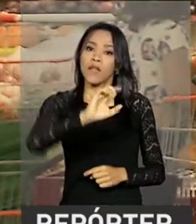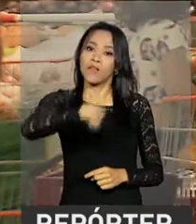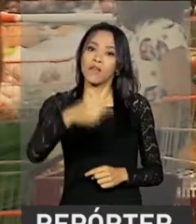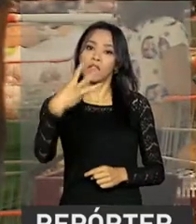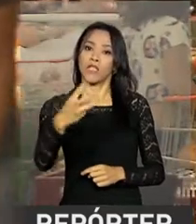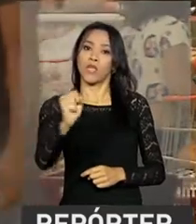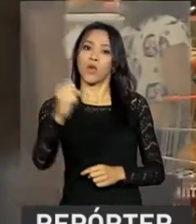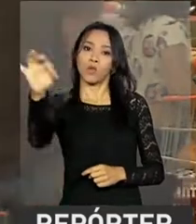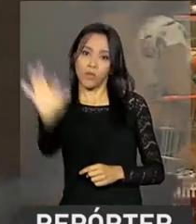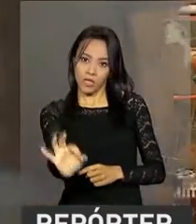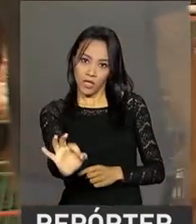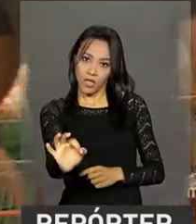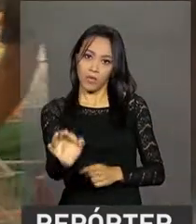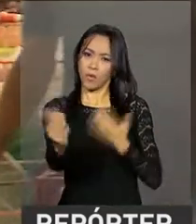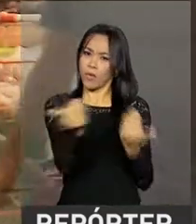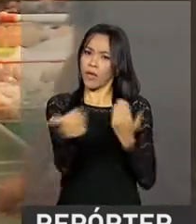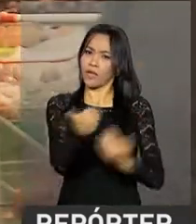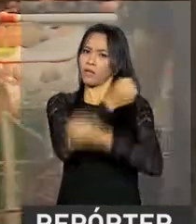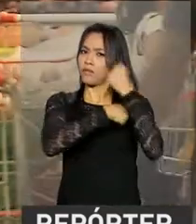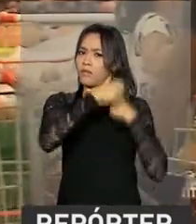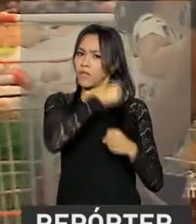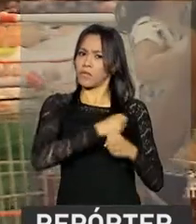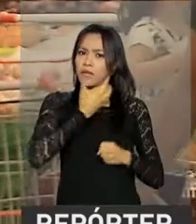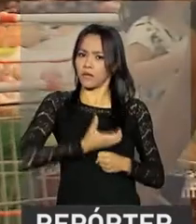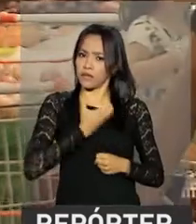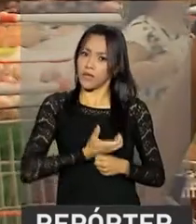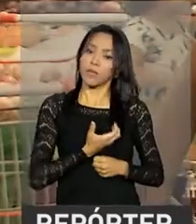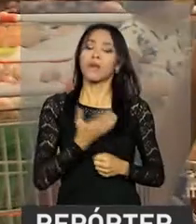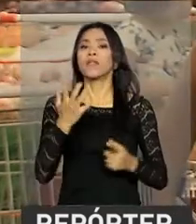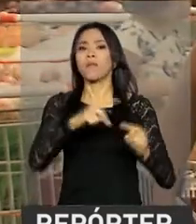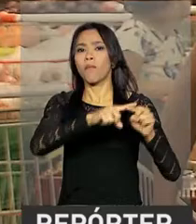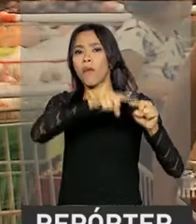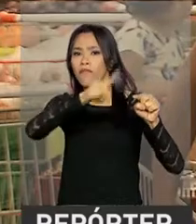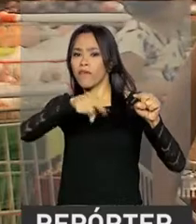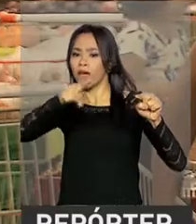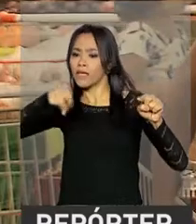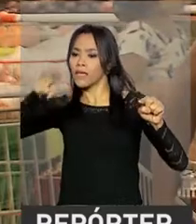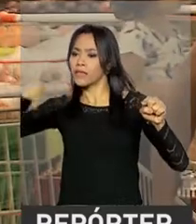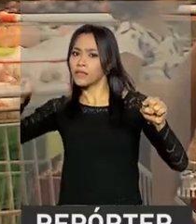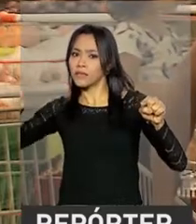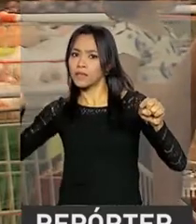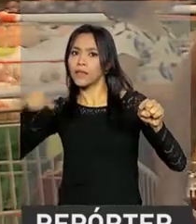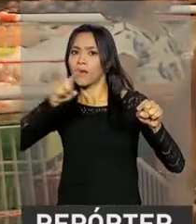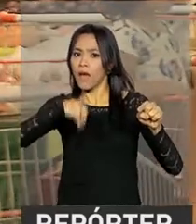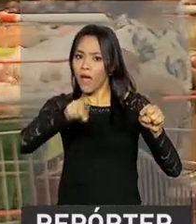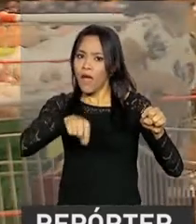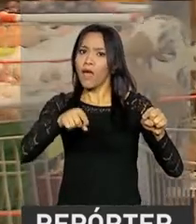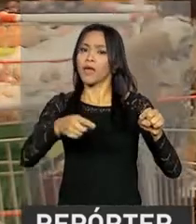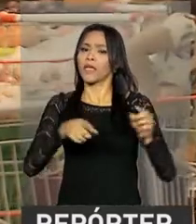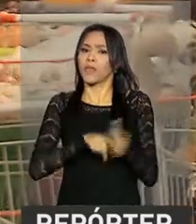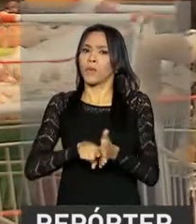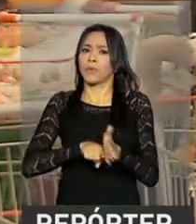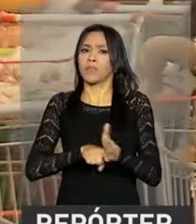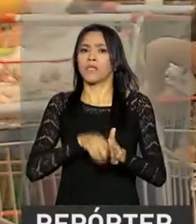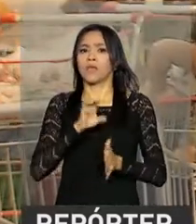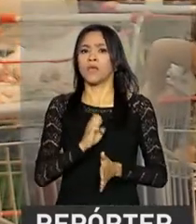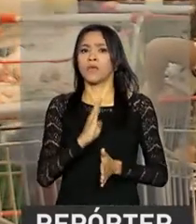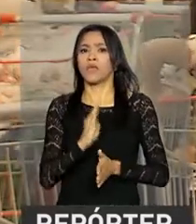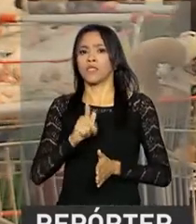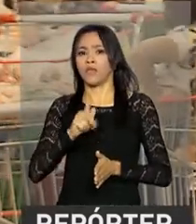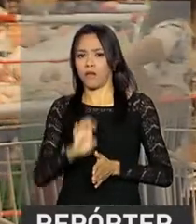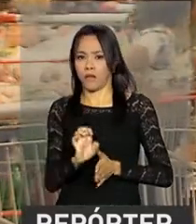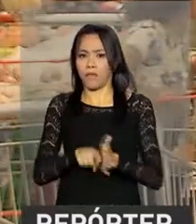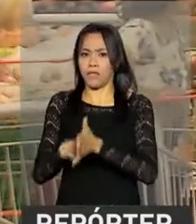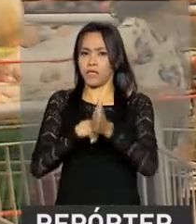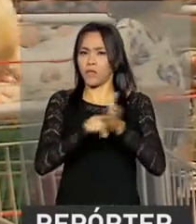em relação a dezembro do ano passado. A menor variação para meses de janeiro, desde que o IBGE começou a fazer os